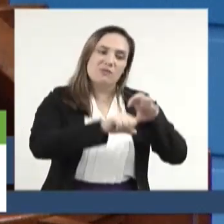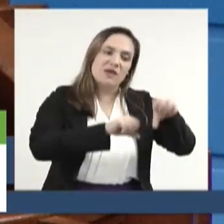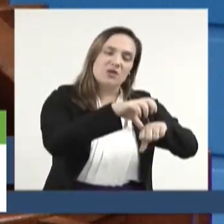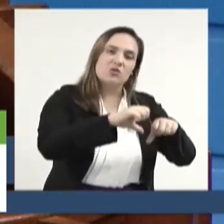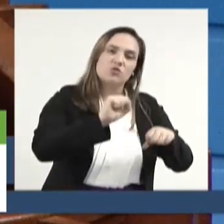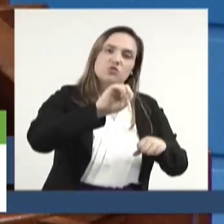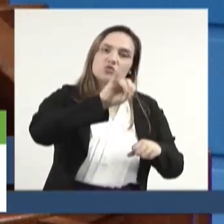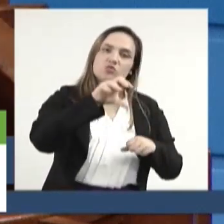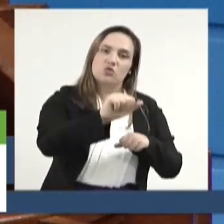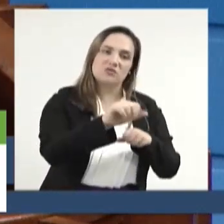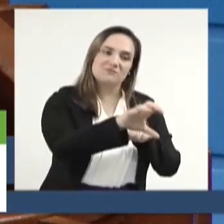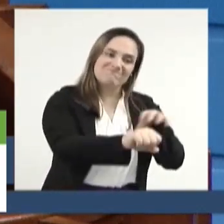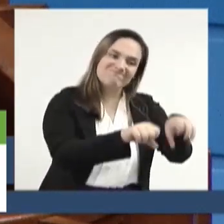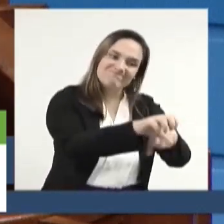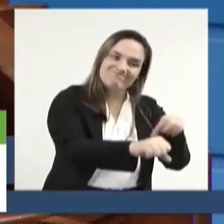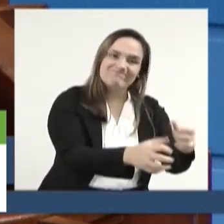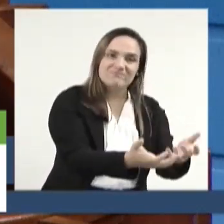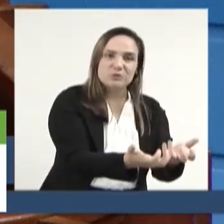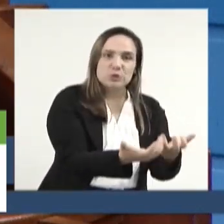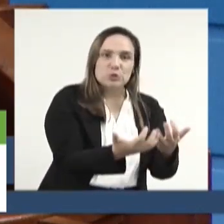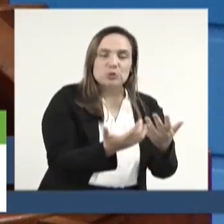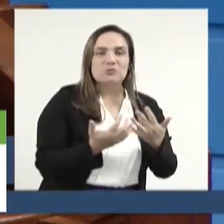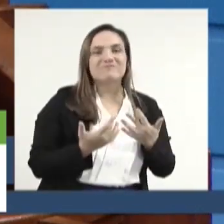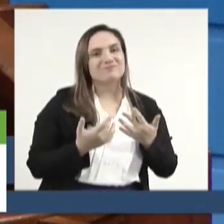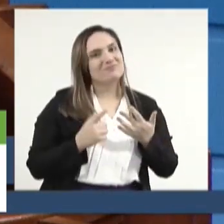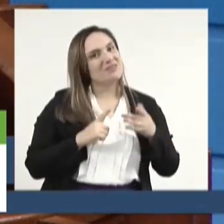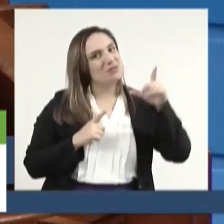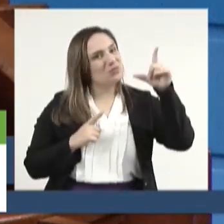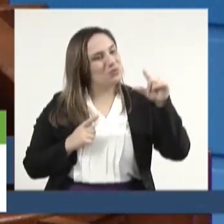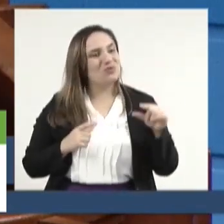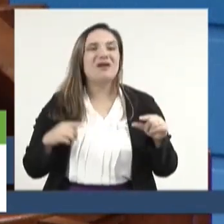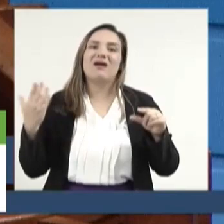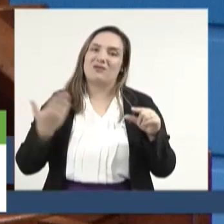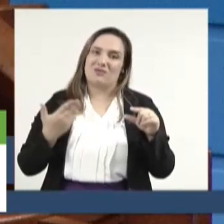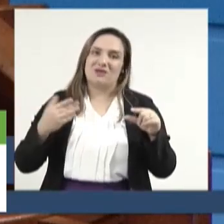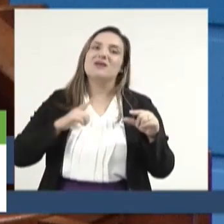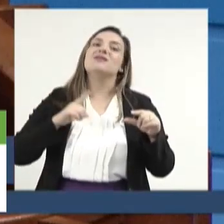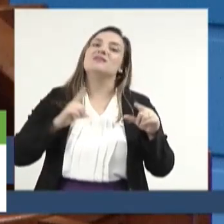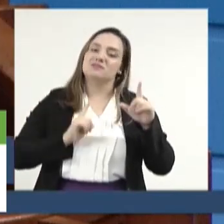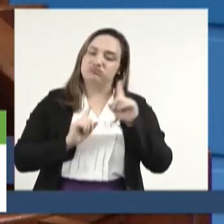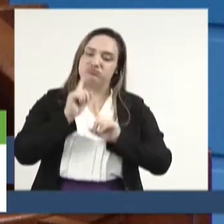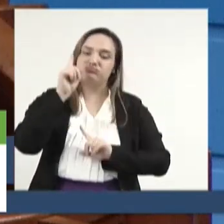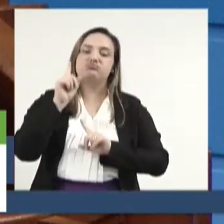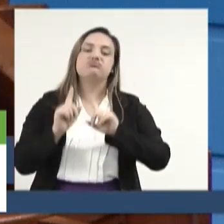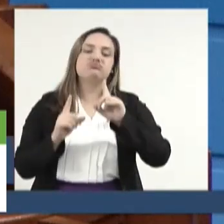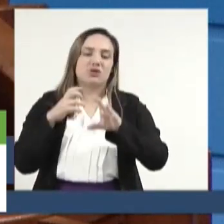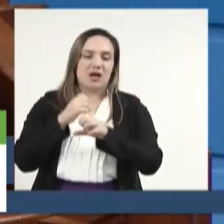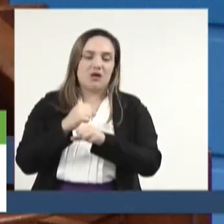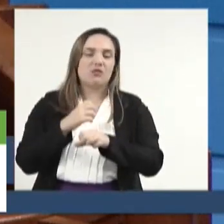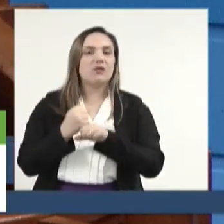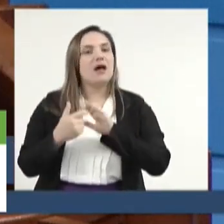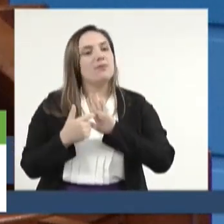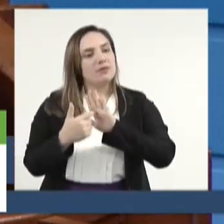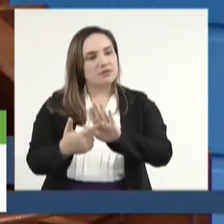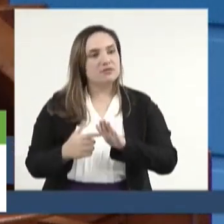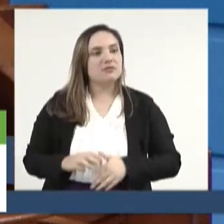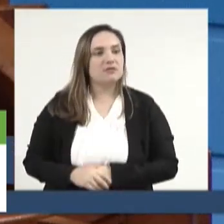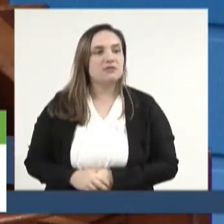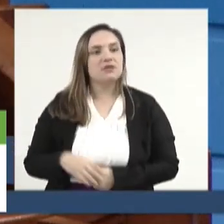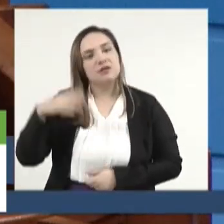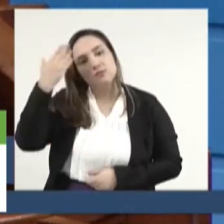de soja, nós temos números mais reais para poder apresentar